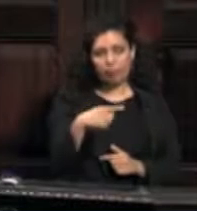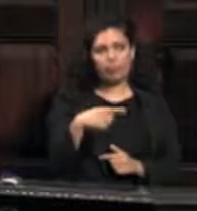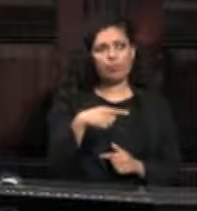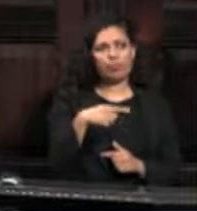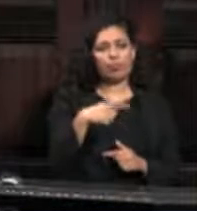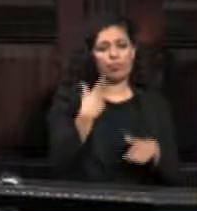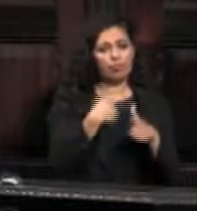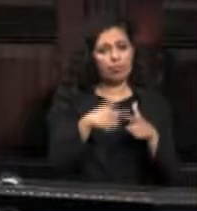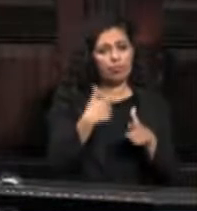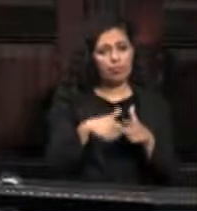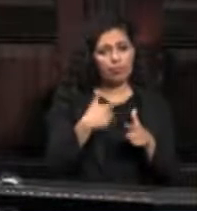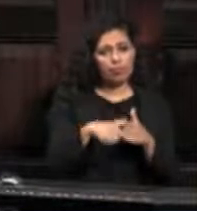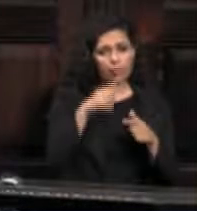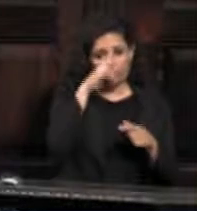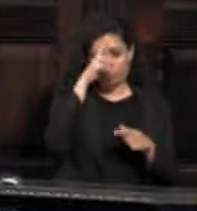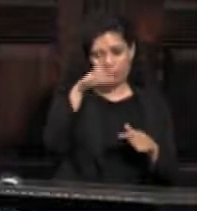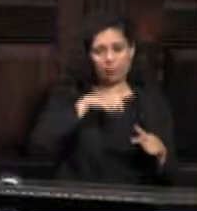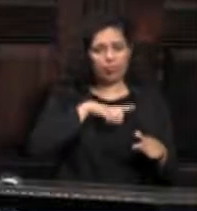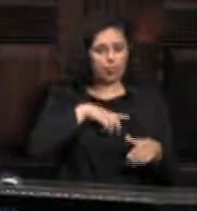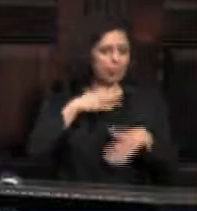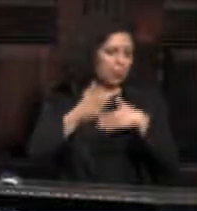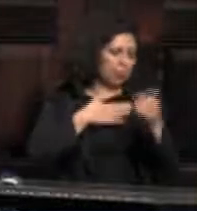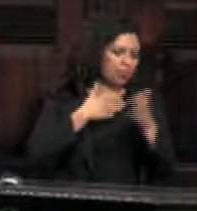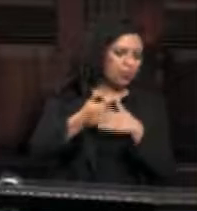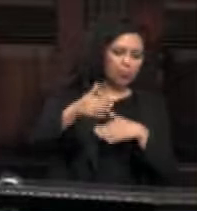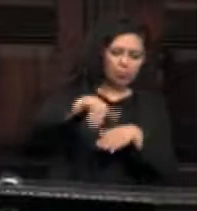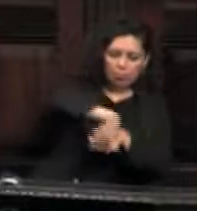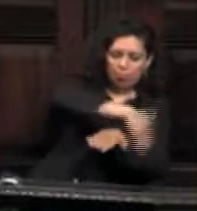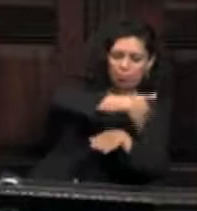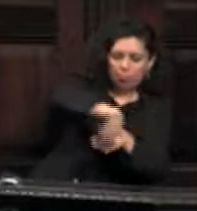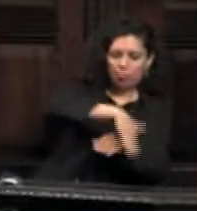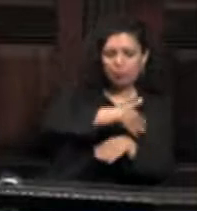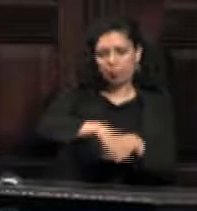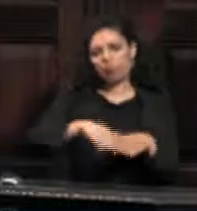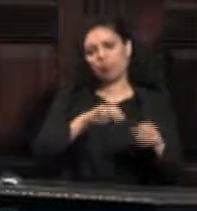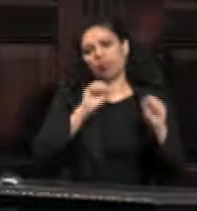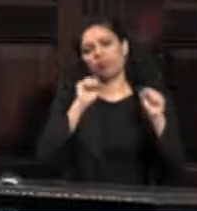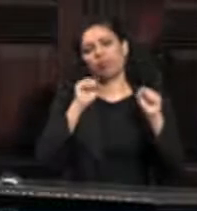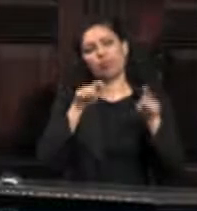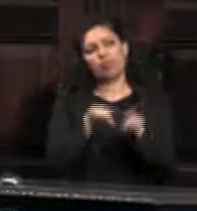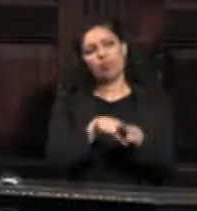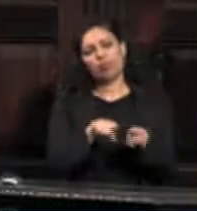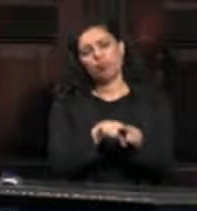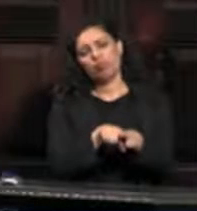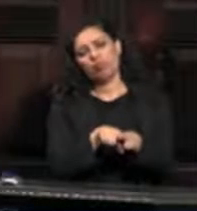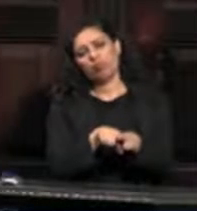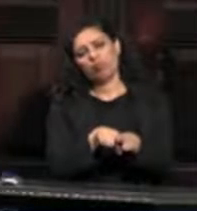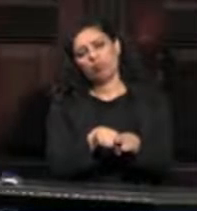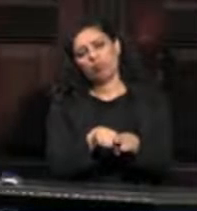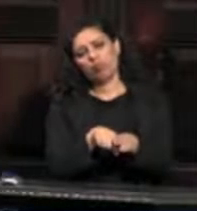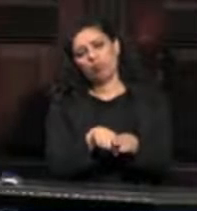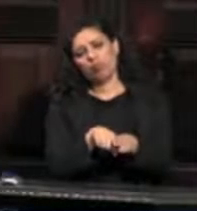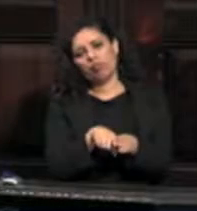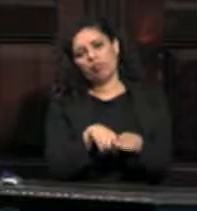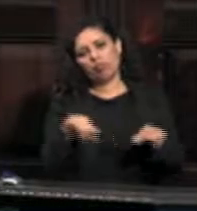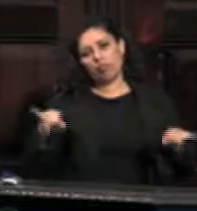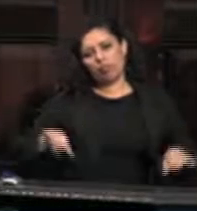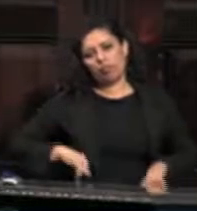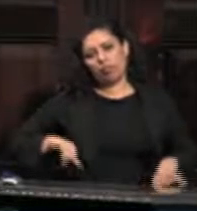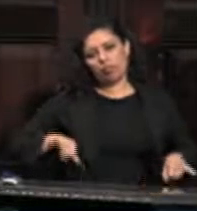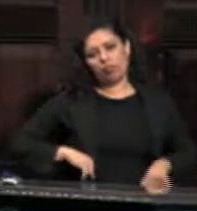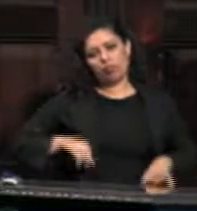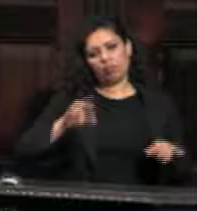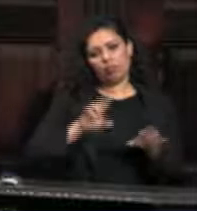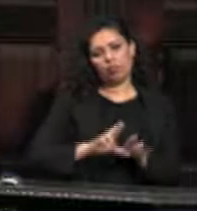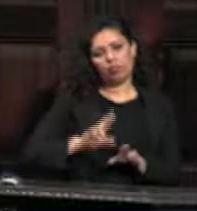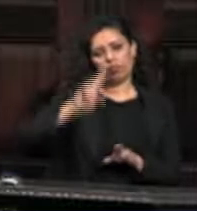apertos. Posso citar a questão das estradas horrorosas, posso citar as dificuldades em que tem responsabilidade da Prefeitura